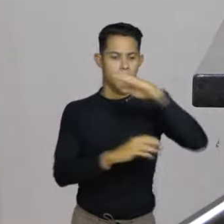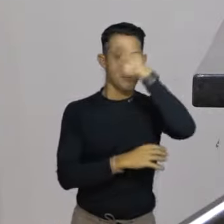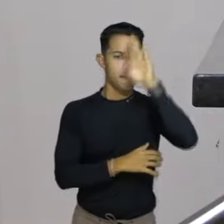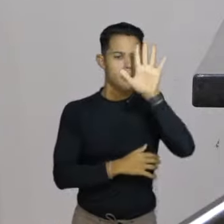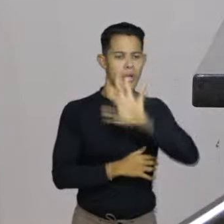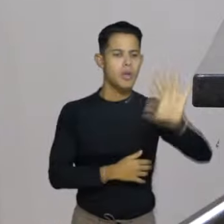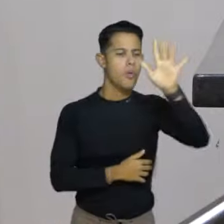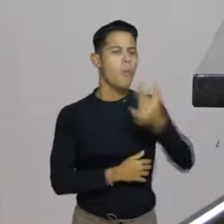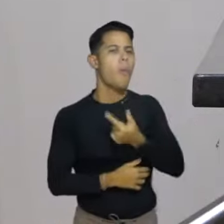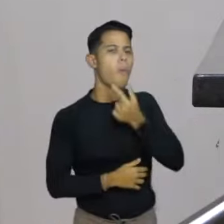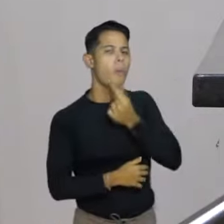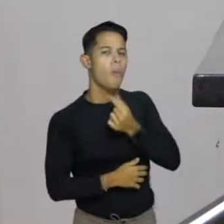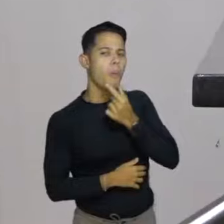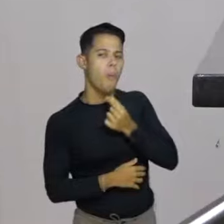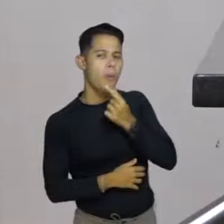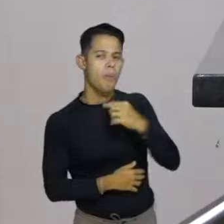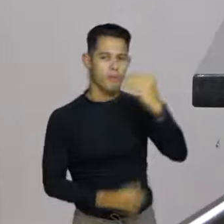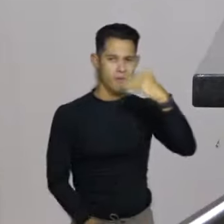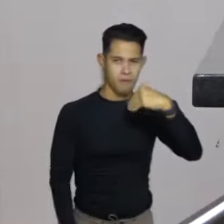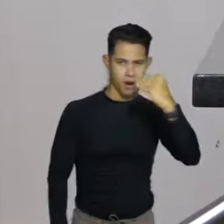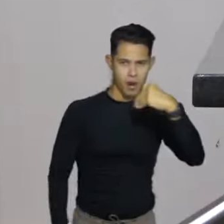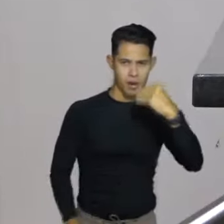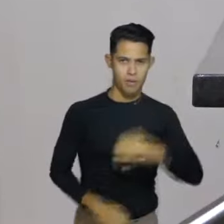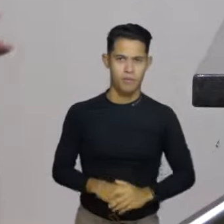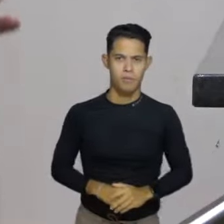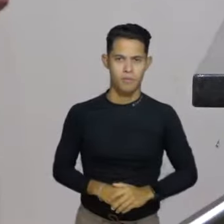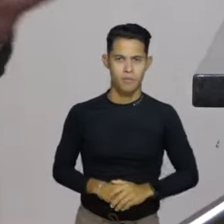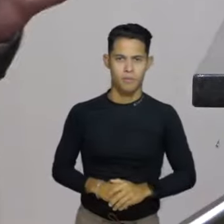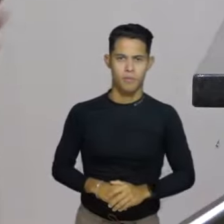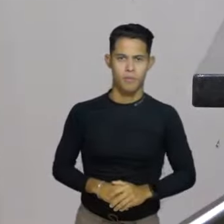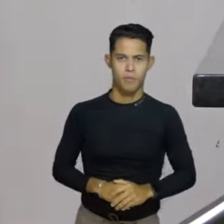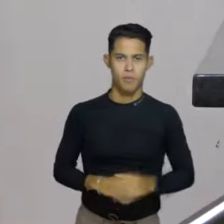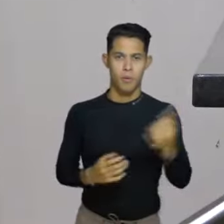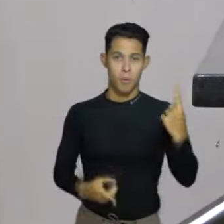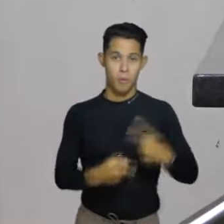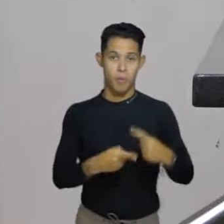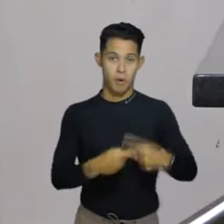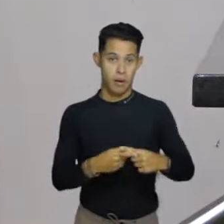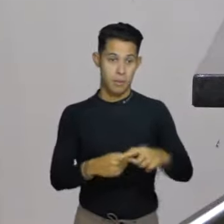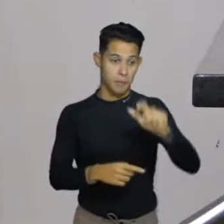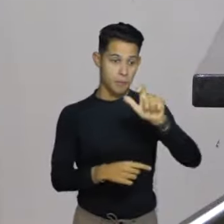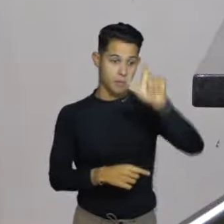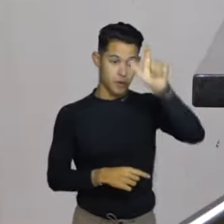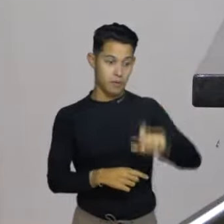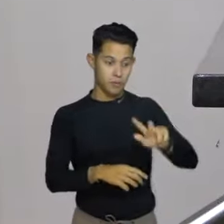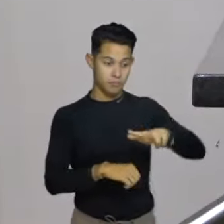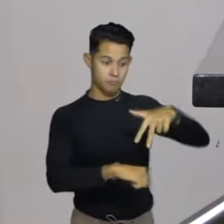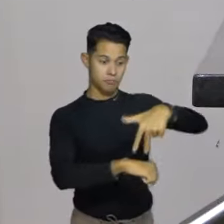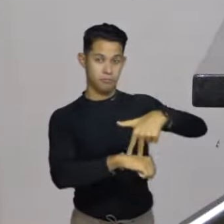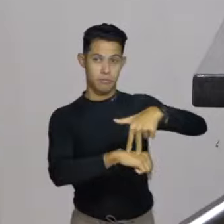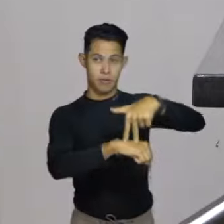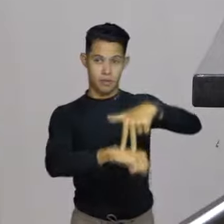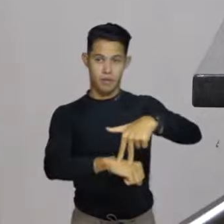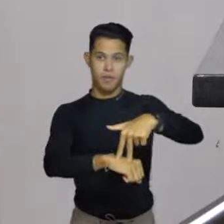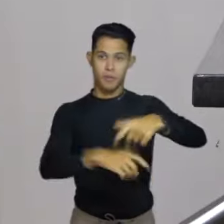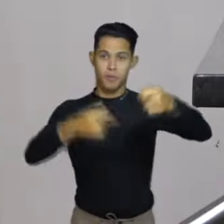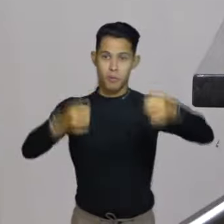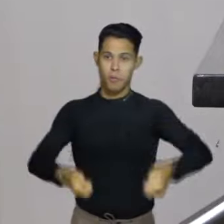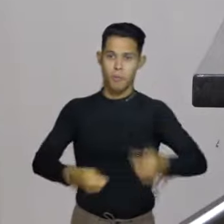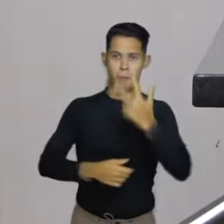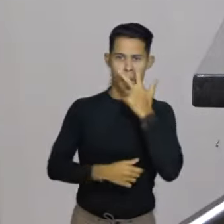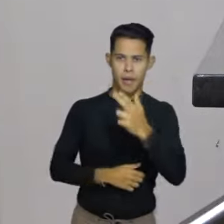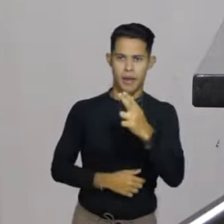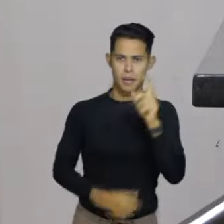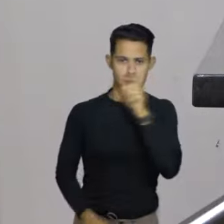frouxo porque todo aquele que se levantou é propagador de fake News qualquer hora que você se e a única voz que